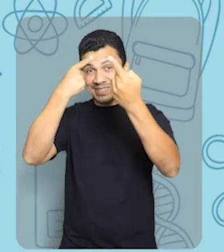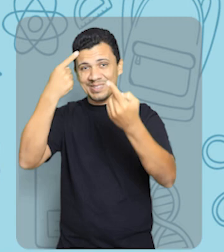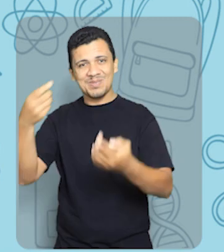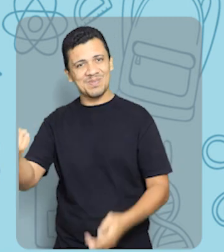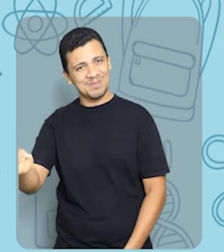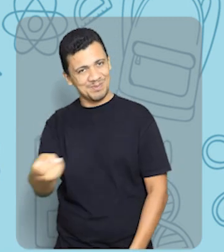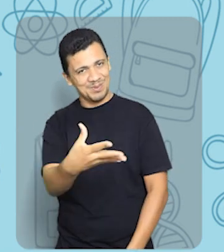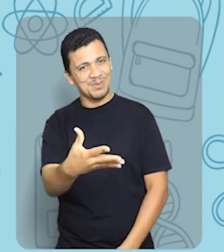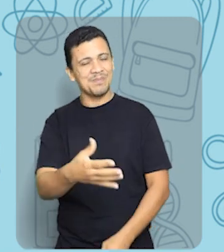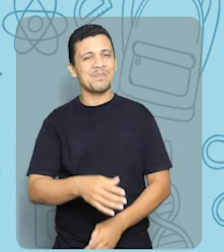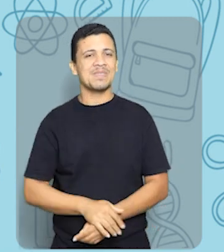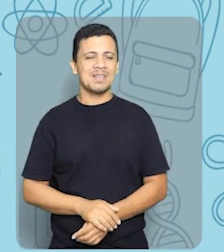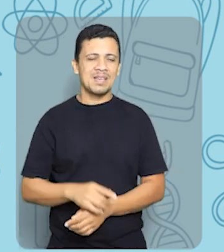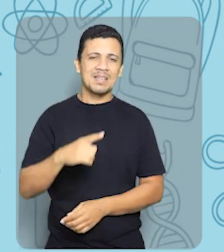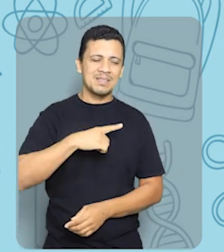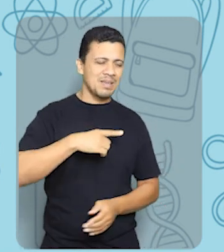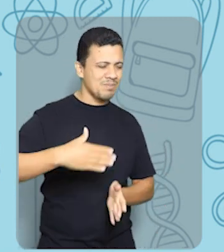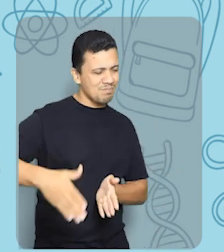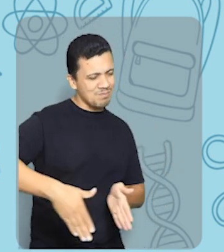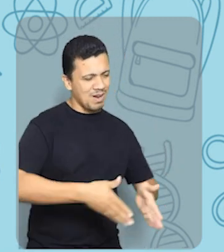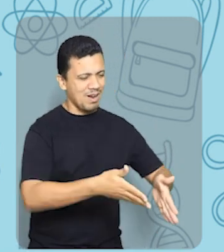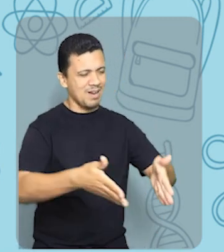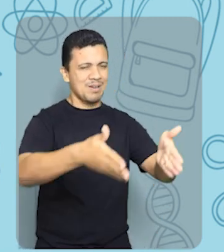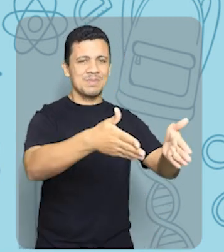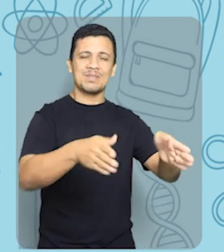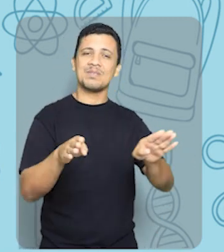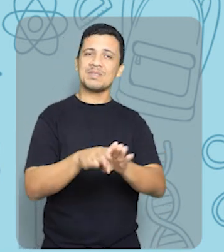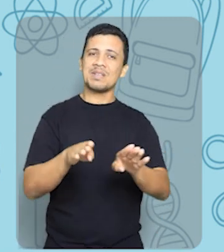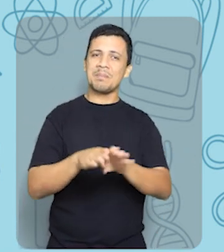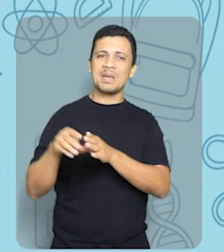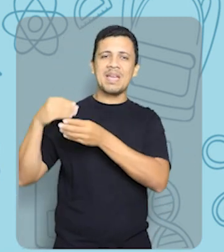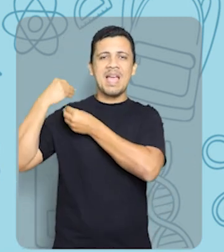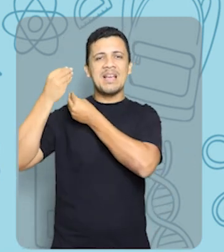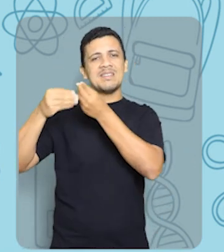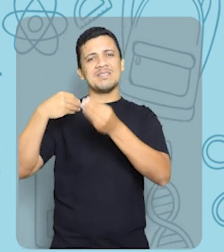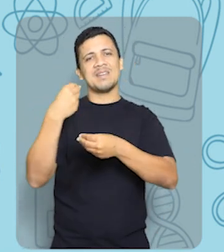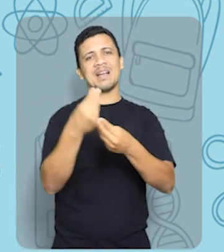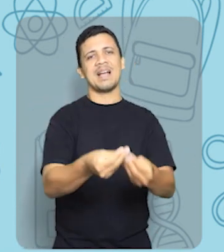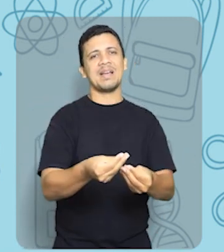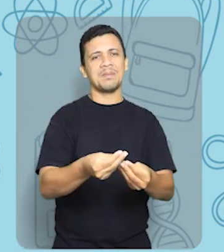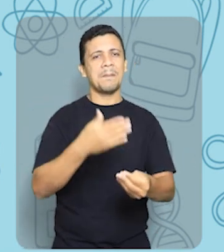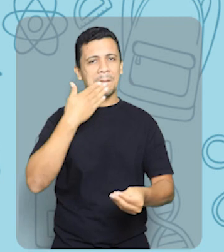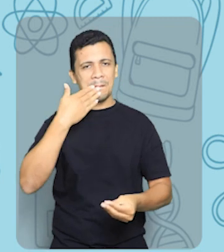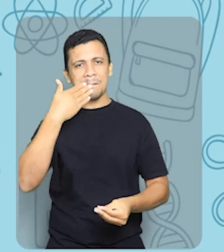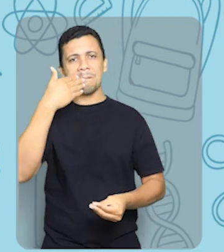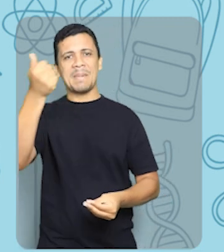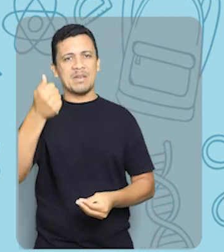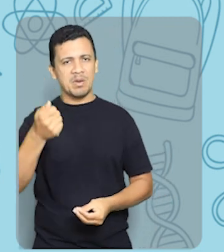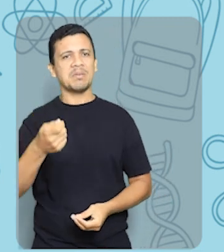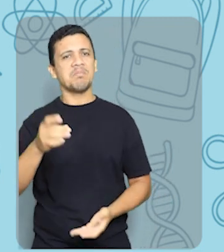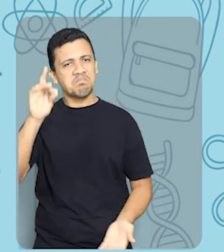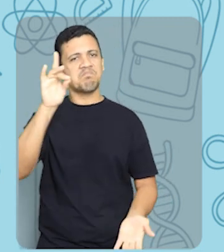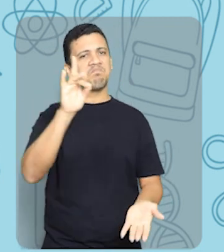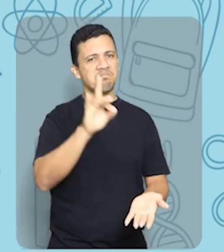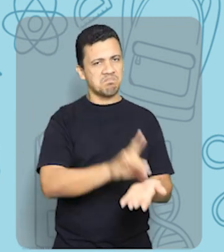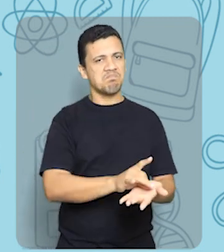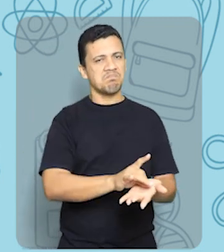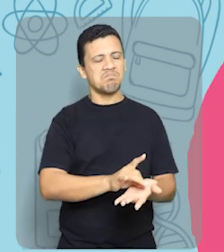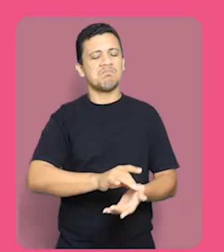inovador, abrindo caminhos e deixando legado para que essas melhorias se consolidassem cada vez